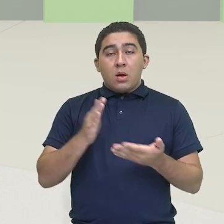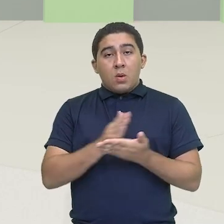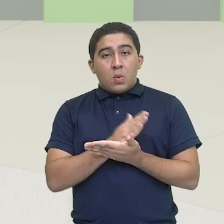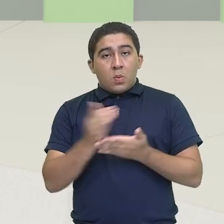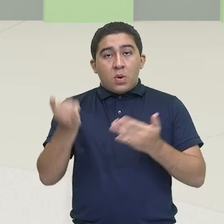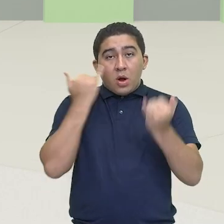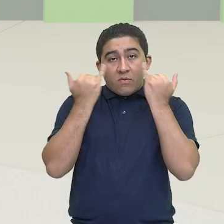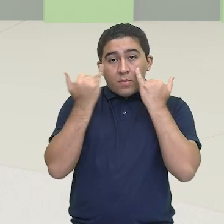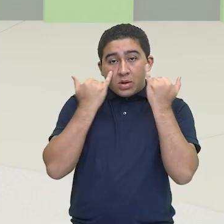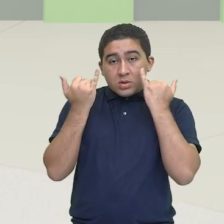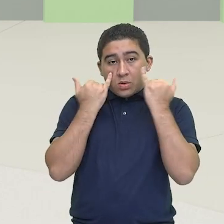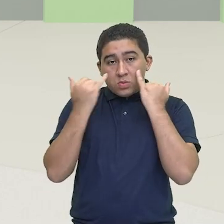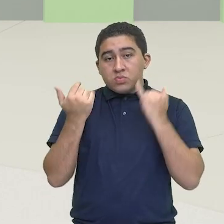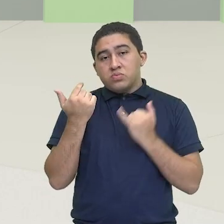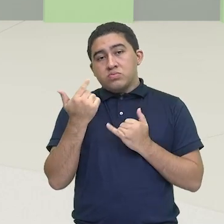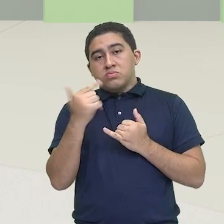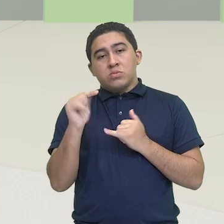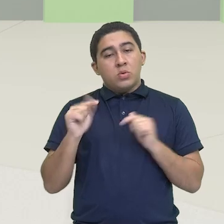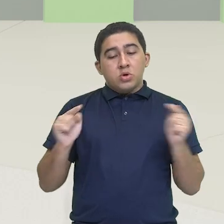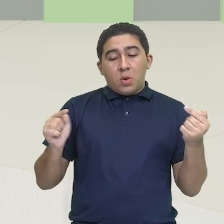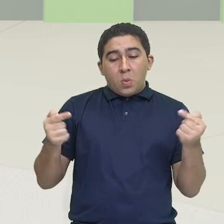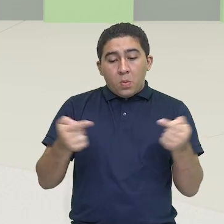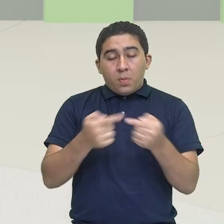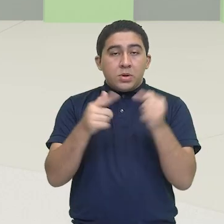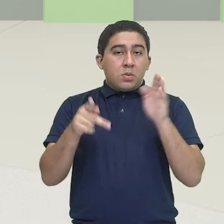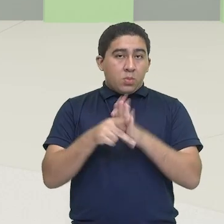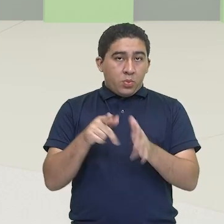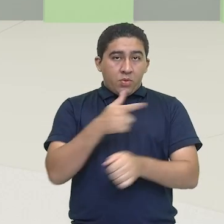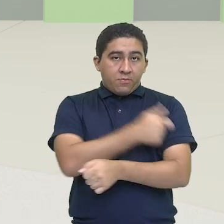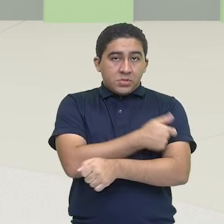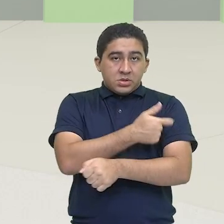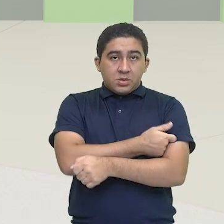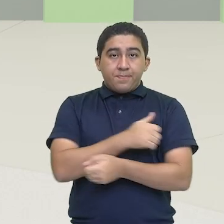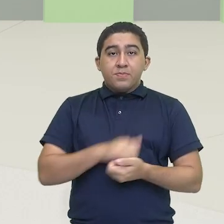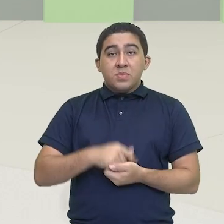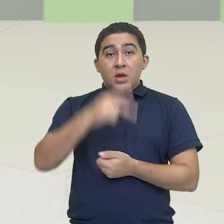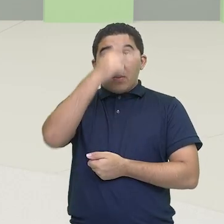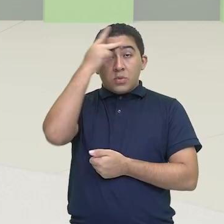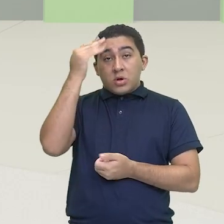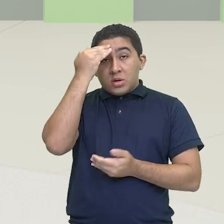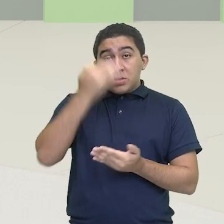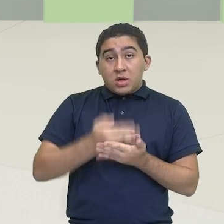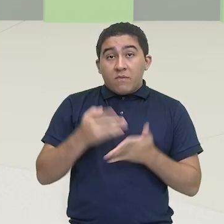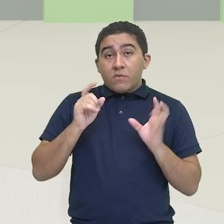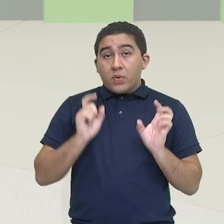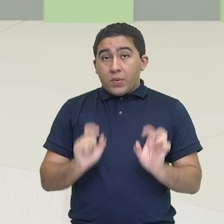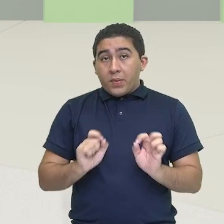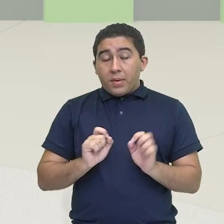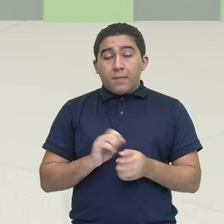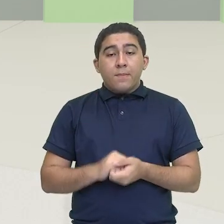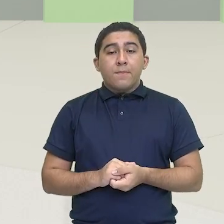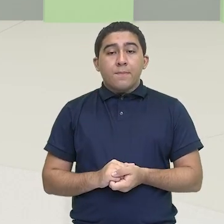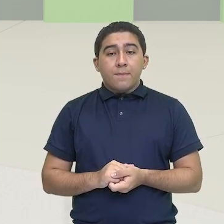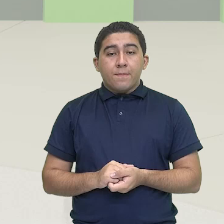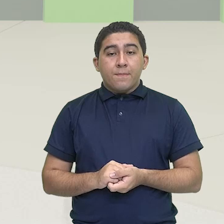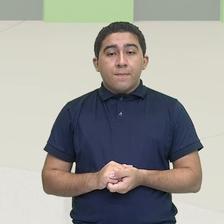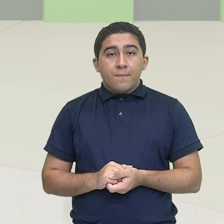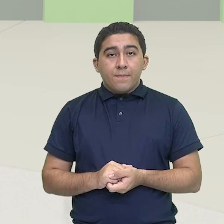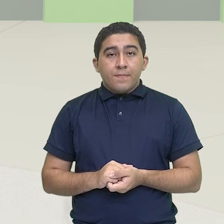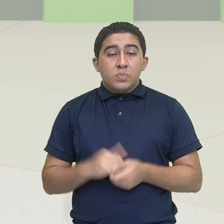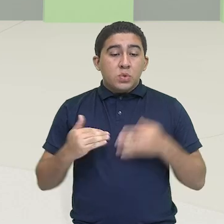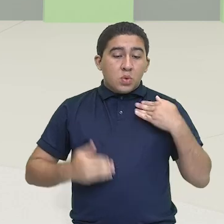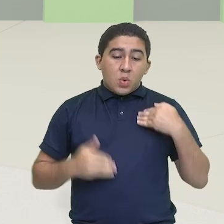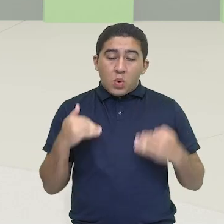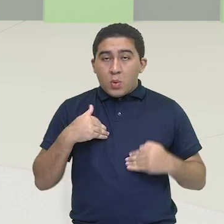não compatiam com a vacinação, né? As pessoas acreditavam que parte dos seus corpos